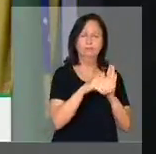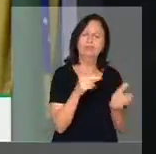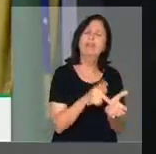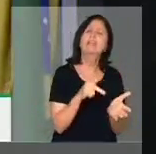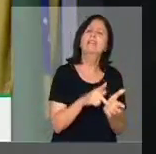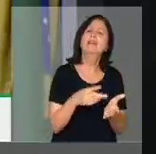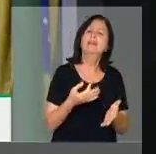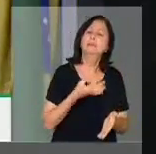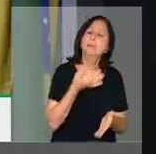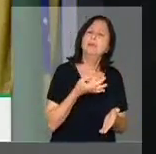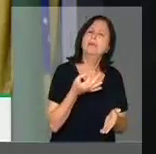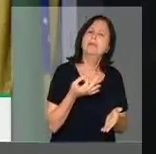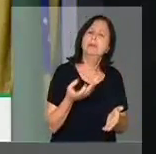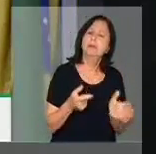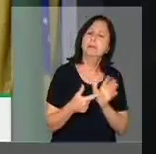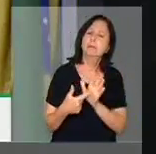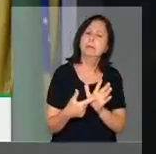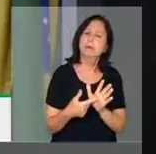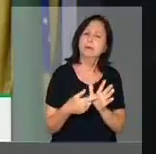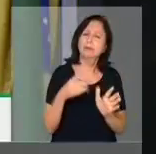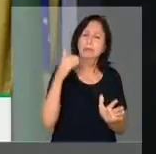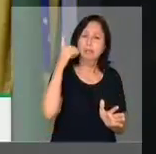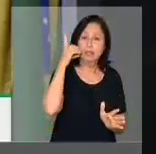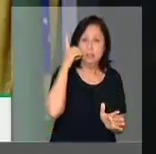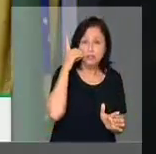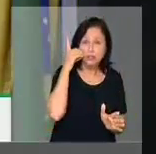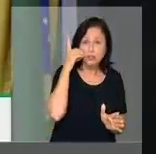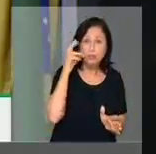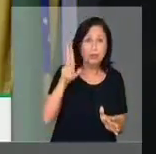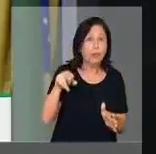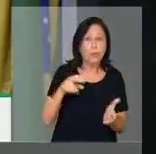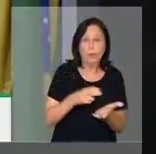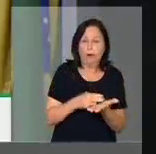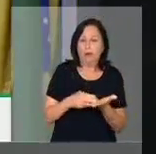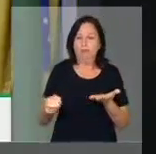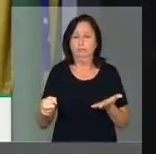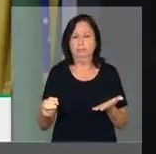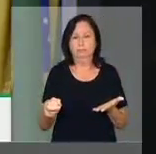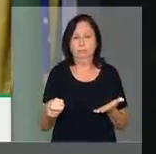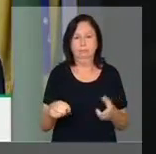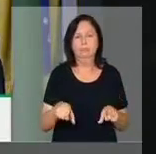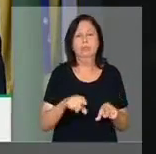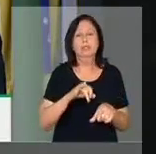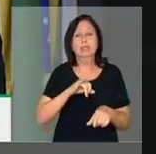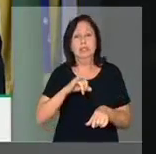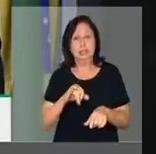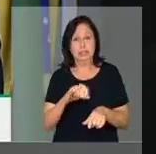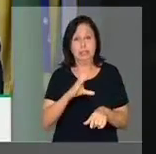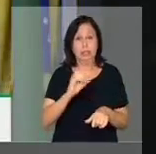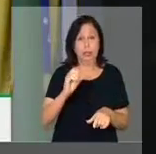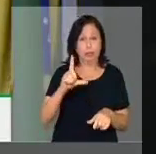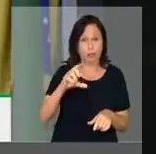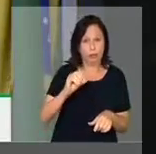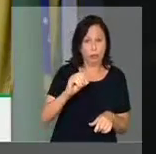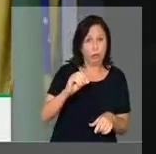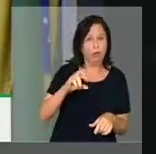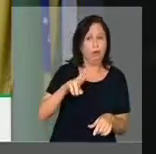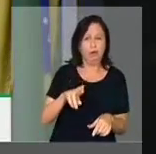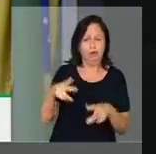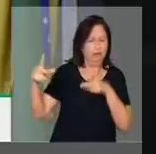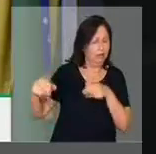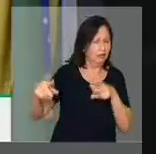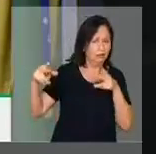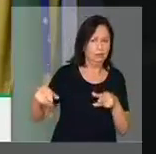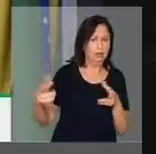verdade, ninguém tiraria a Dilma do governo. Se a economia estivesse crescendo, ninguém tiraria o Collor do governo. Se a economia